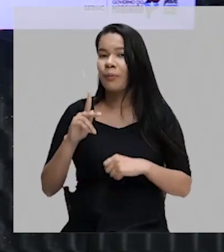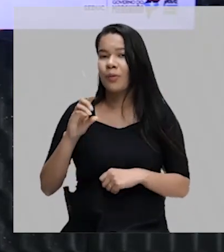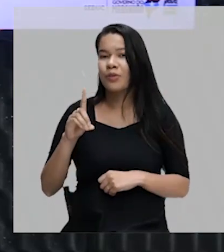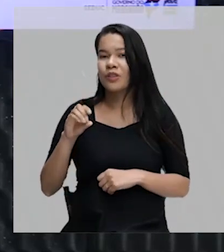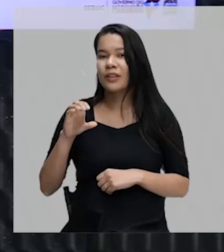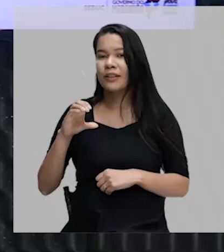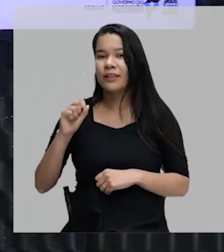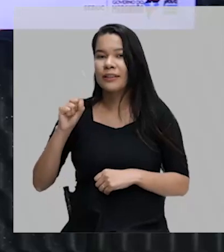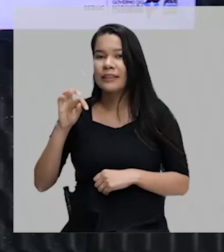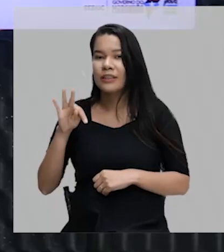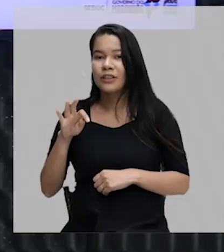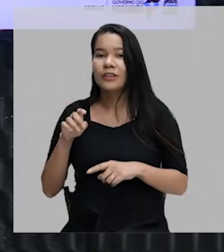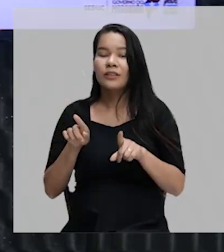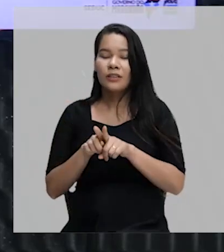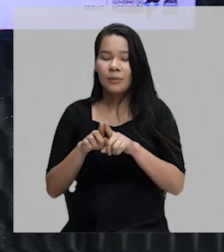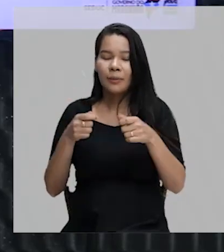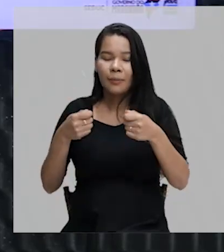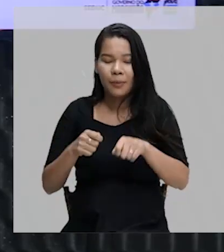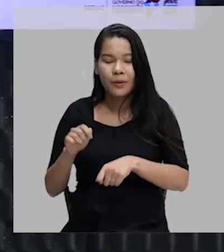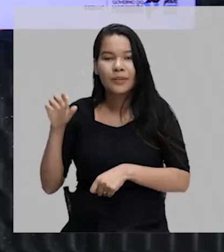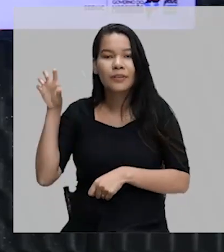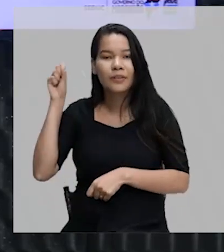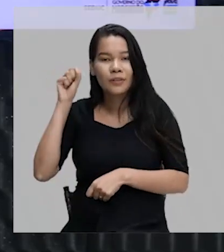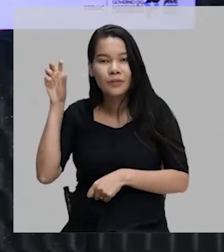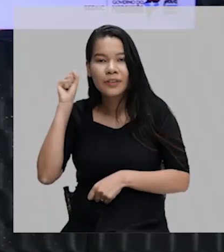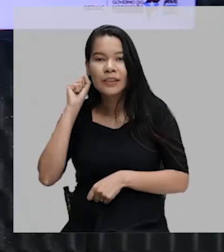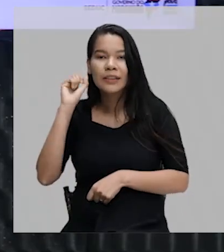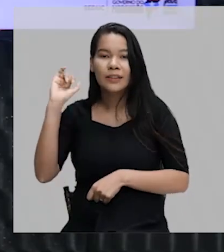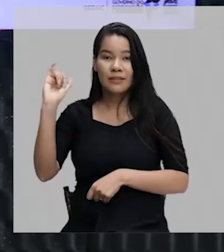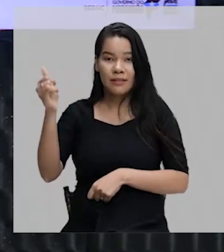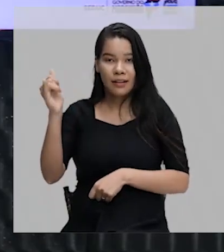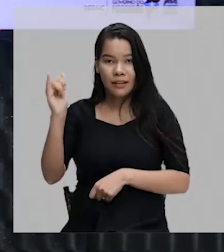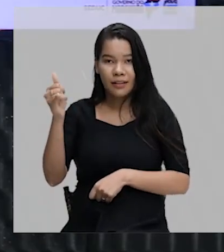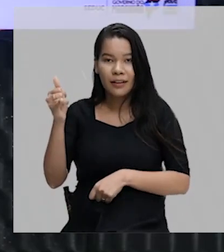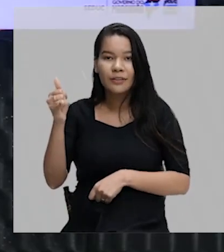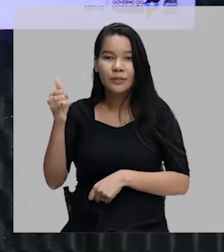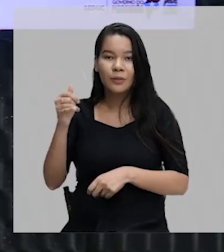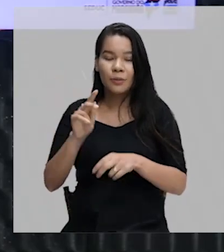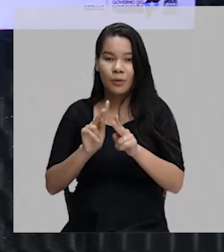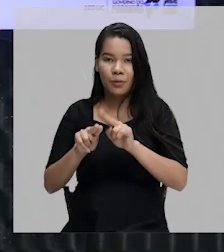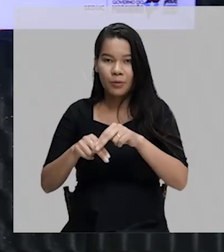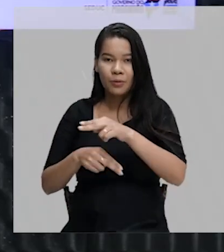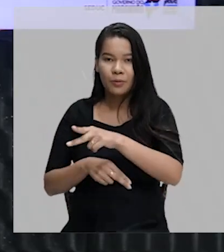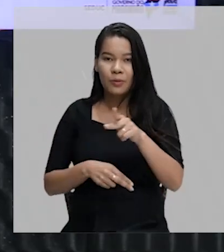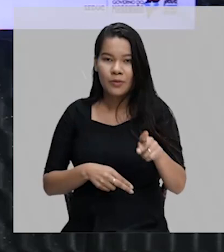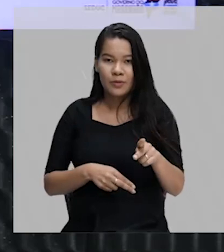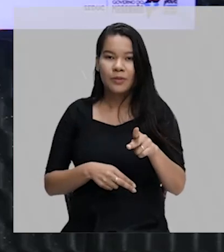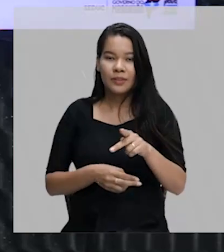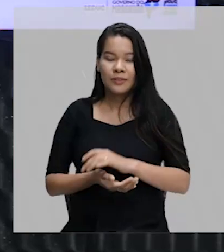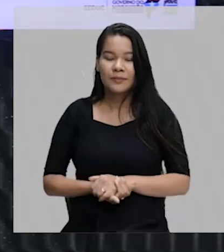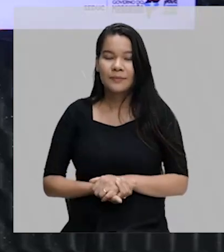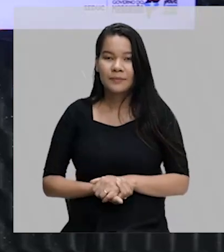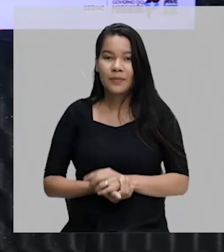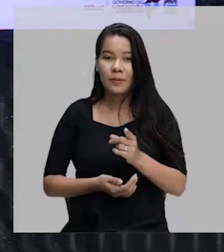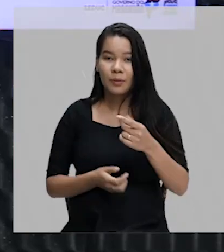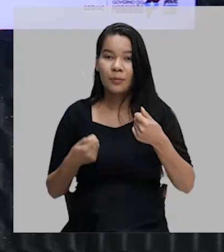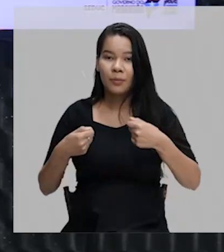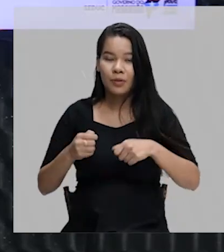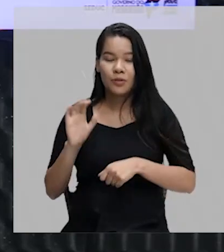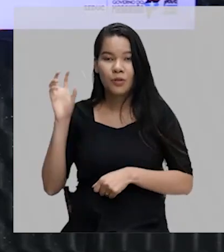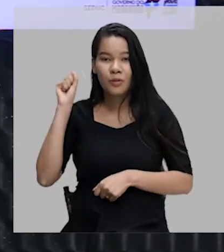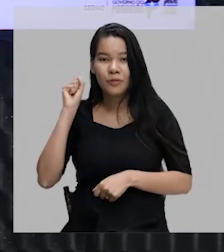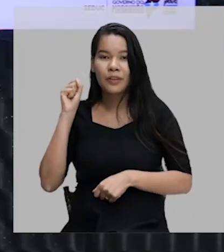do hashtag Fica em Casa Aprendendo. Também na Rádio Timbira você pode ouvir e acompanhar todo dia na Rádio